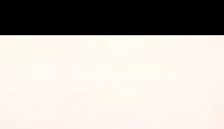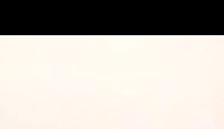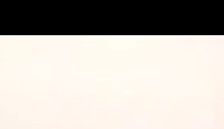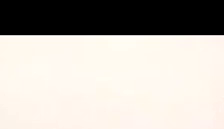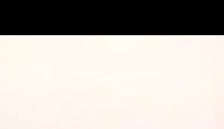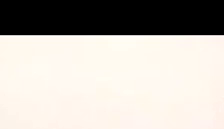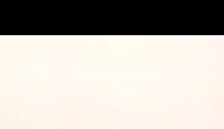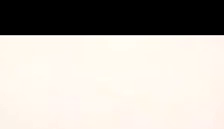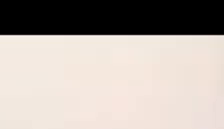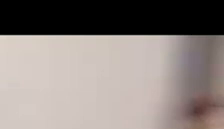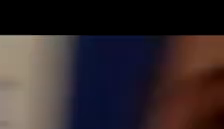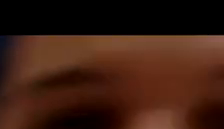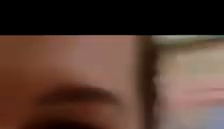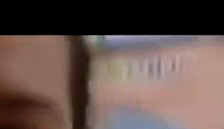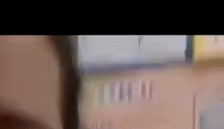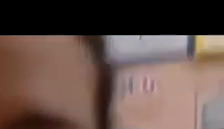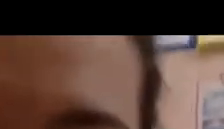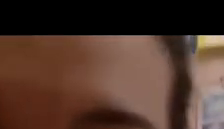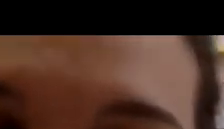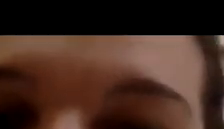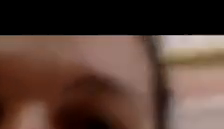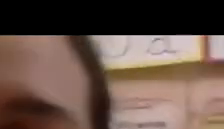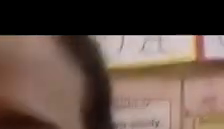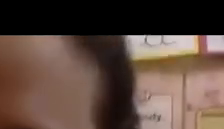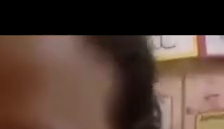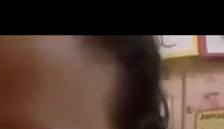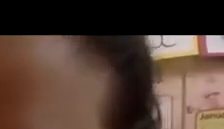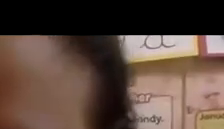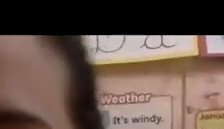Demorou muito? Muito. E assim, lembra que eu tinha